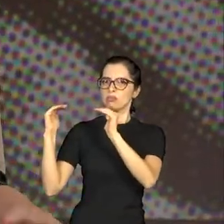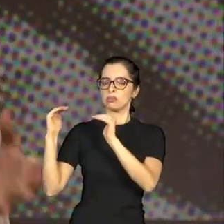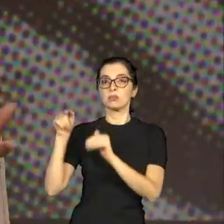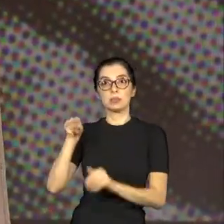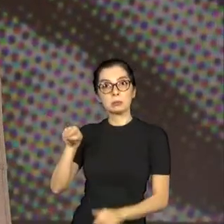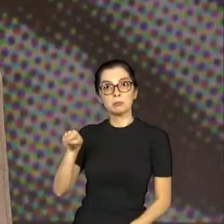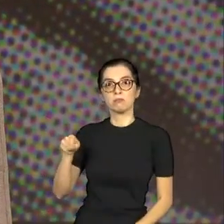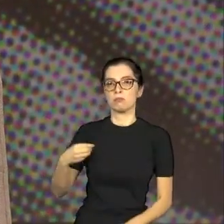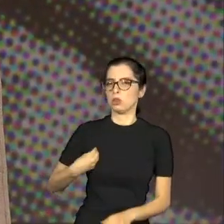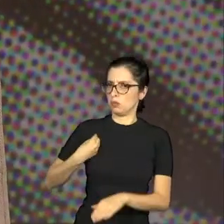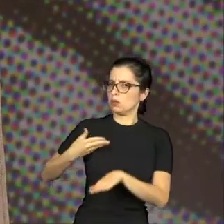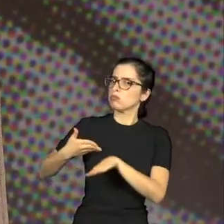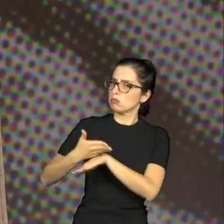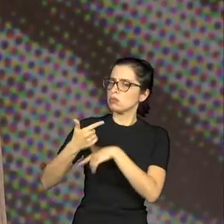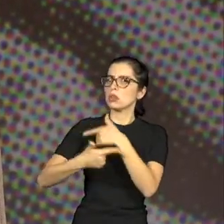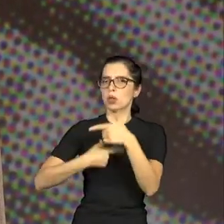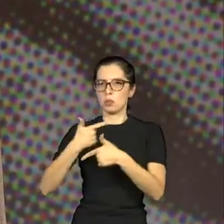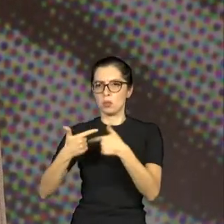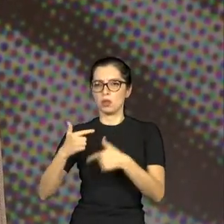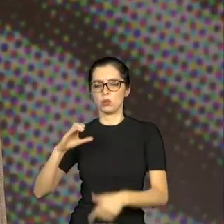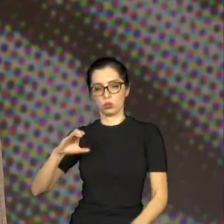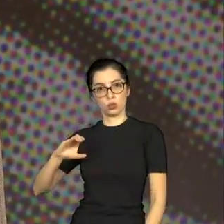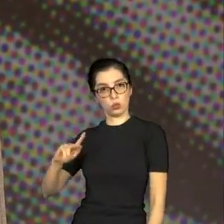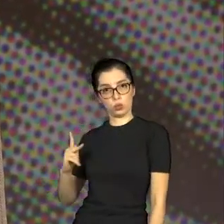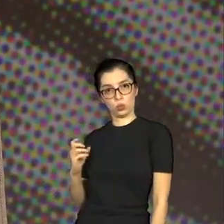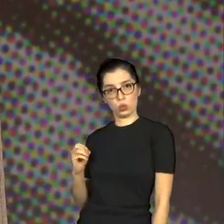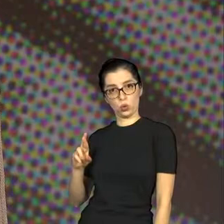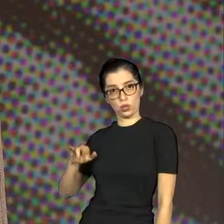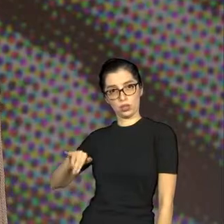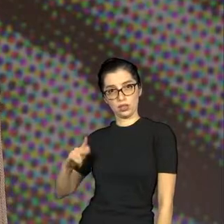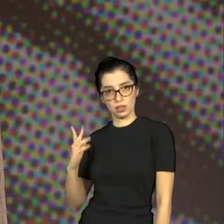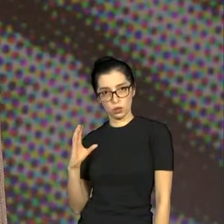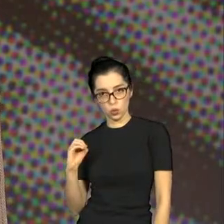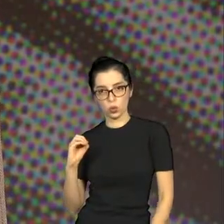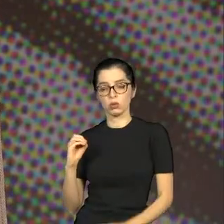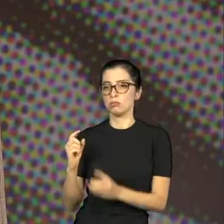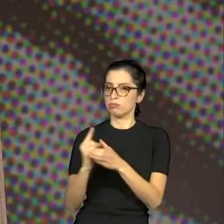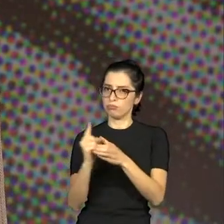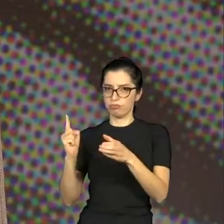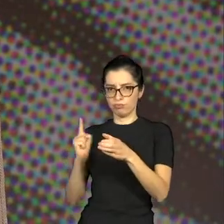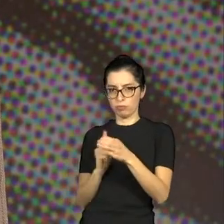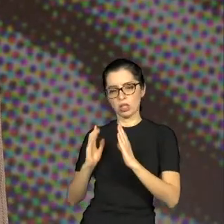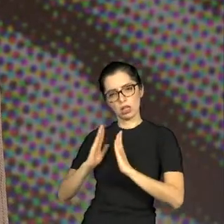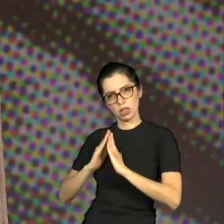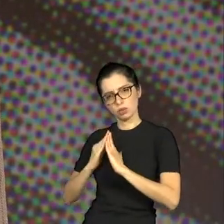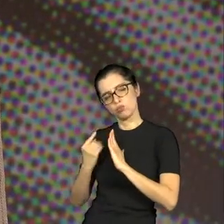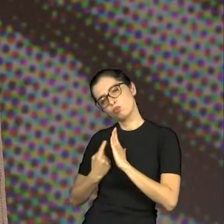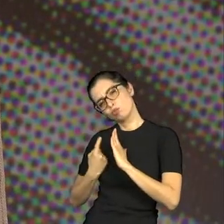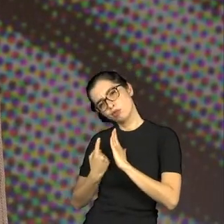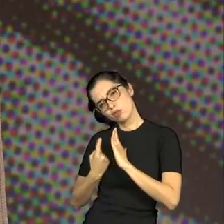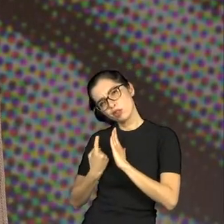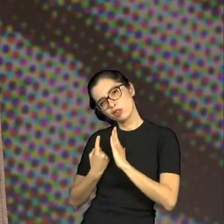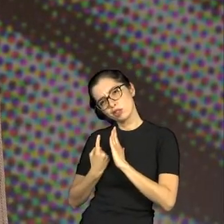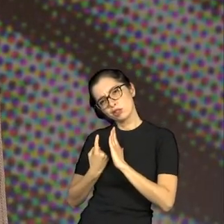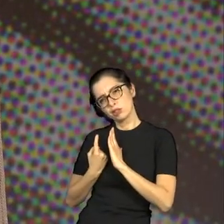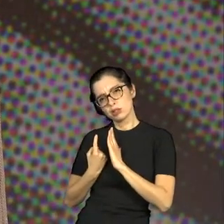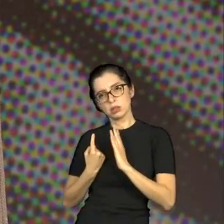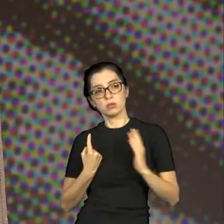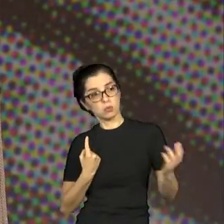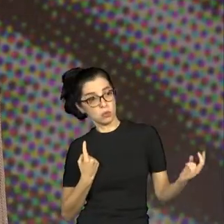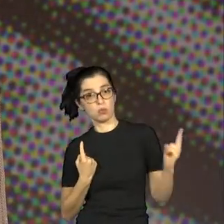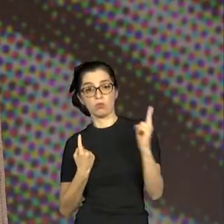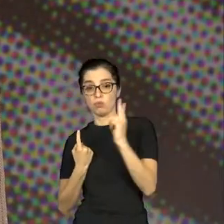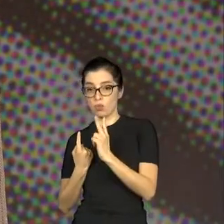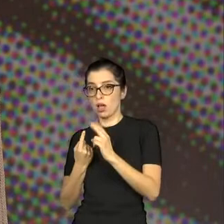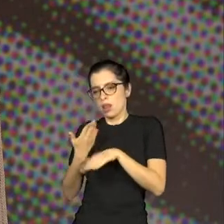e ele dirigiu o Chorinho já depois que ele tinha se isolado lá na casa dele, a gente ia lá ensaiar na sala da casa dele, eu e